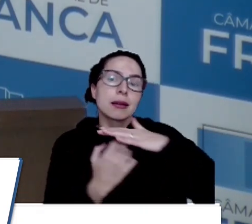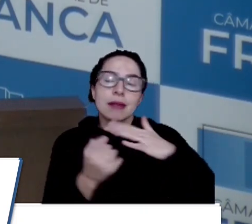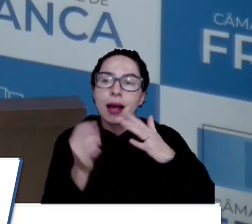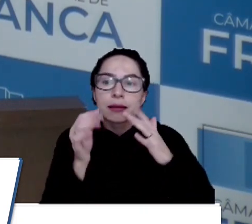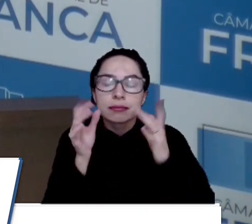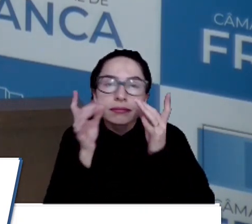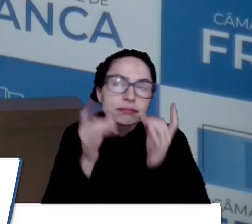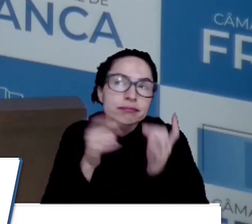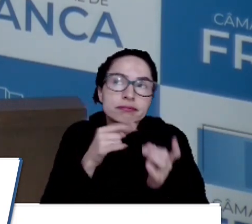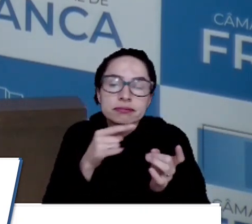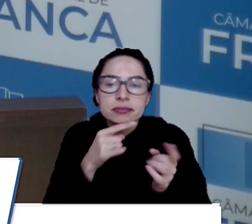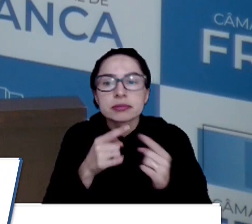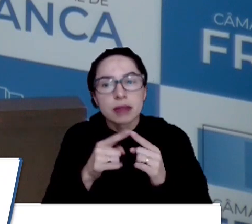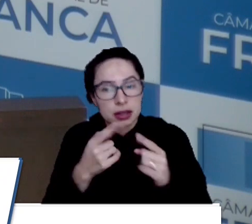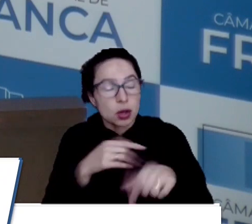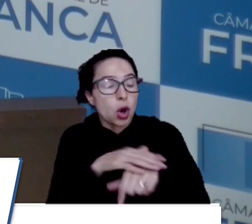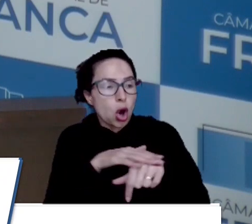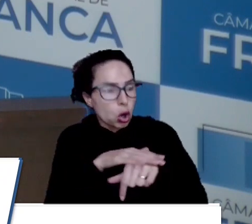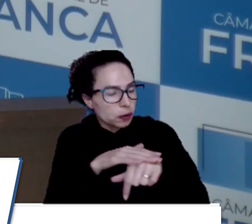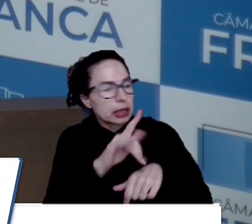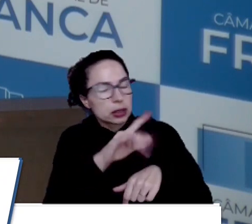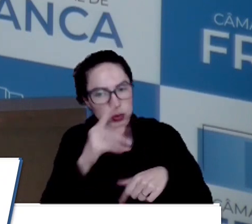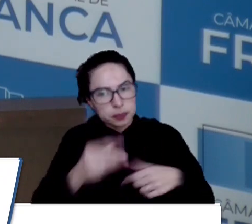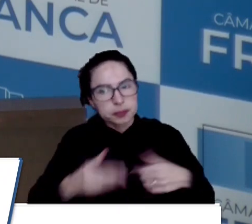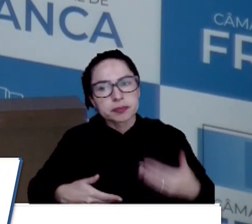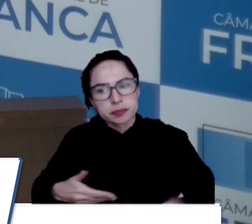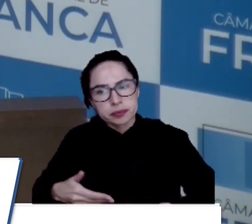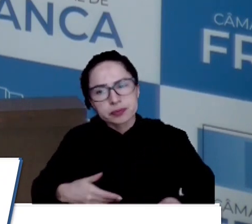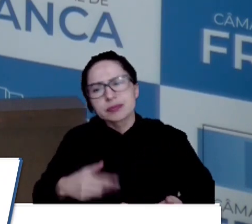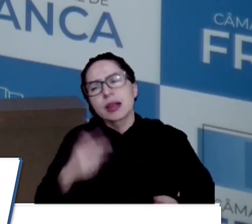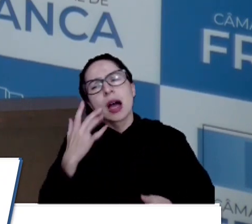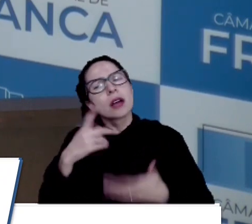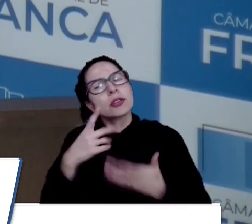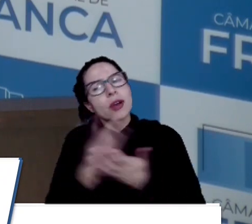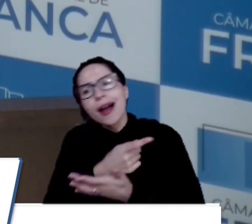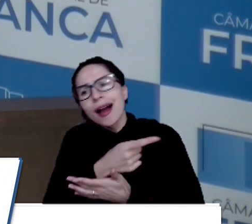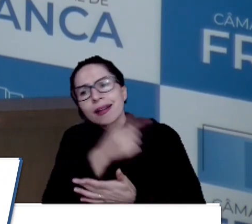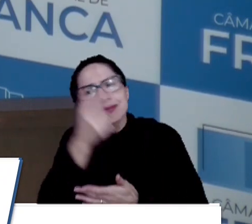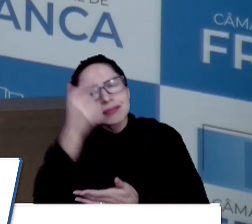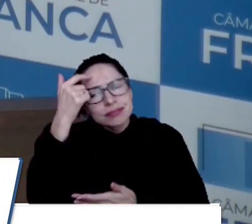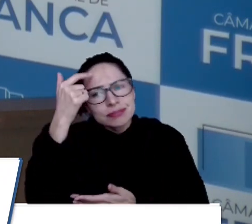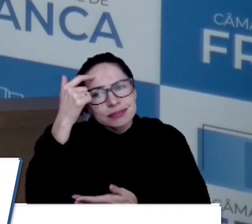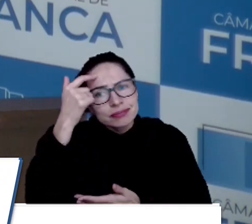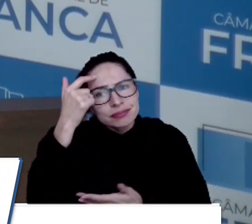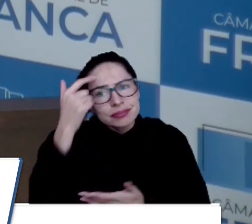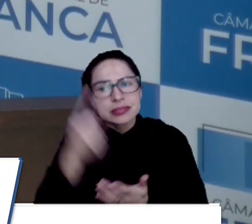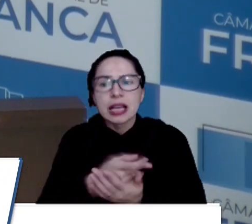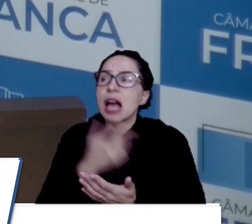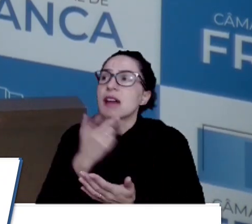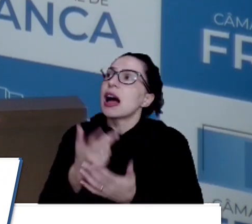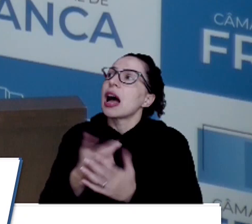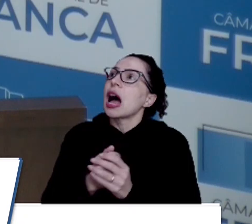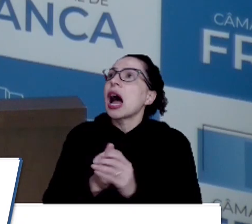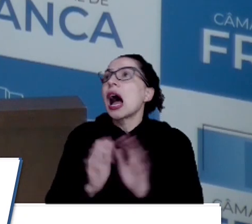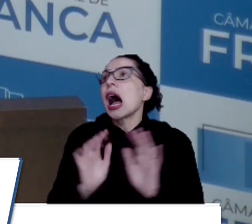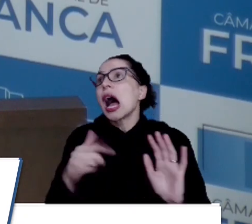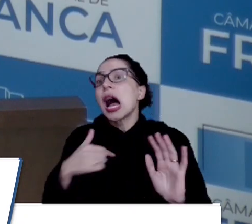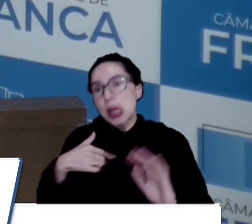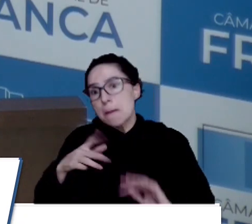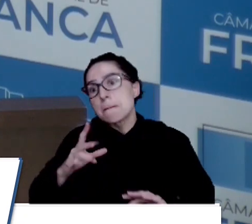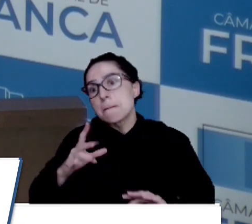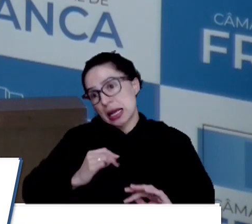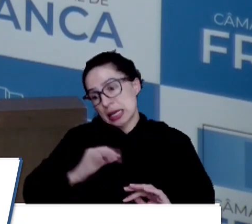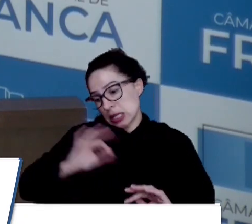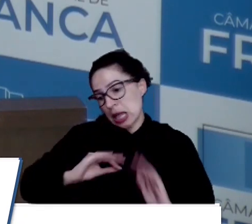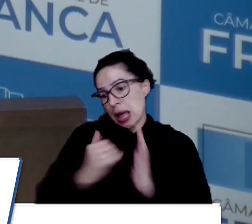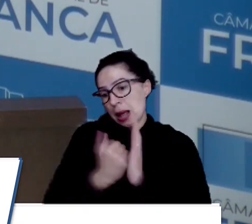falam, eu converso com muito servidor público, eu acho errado o raciocínio do servidor público, ele fala assim, mas eu mereço ganhar mais, porque